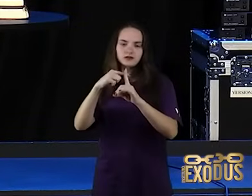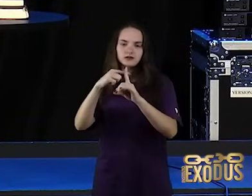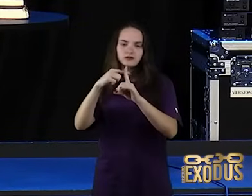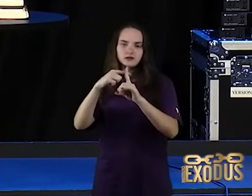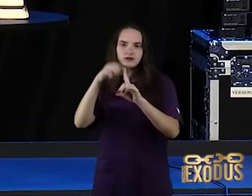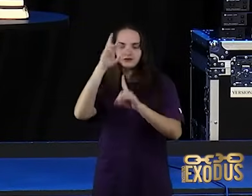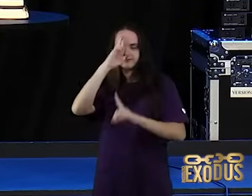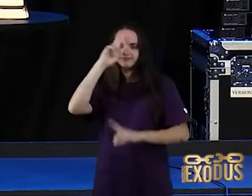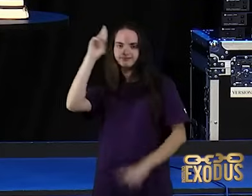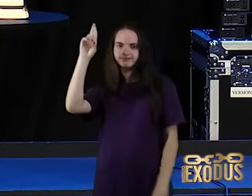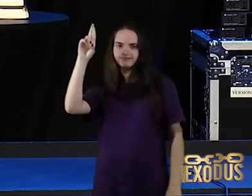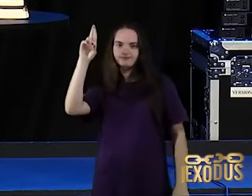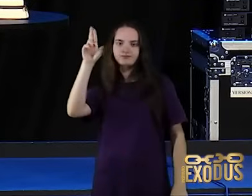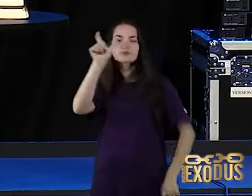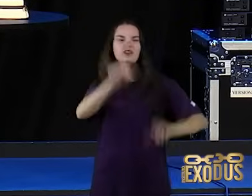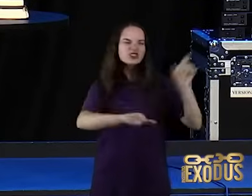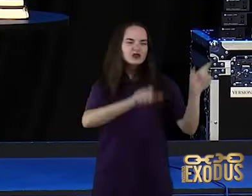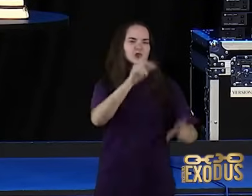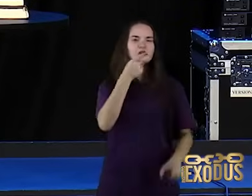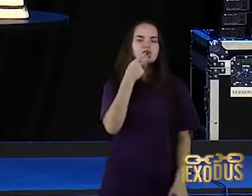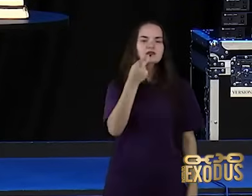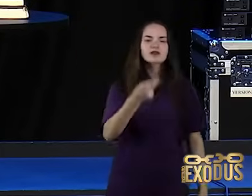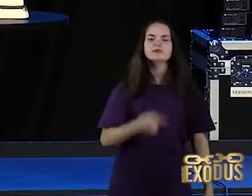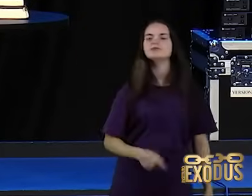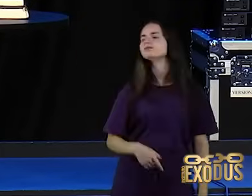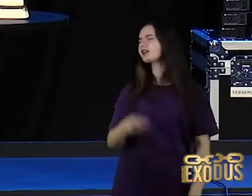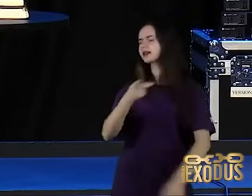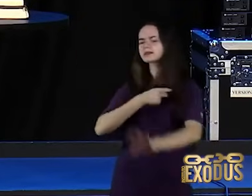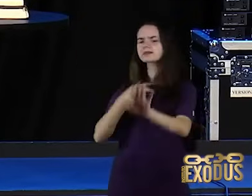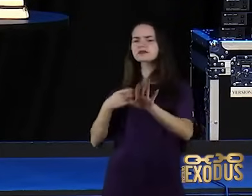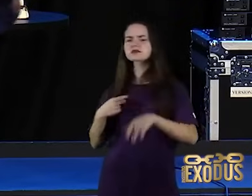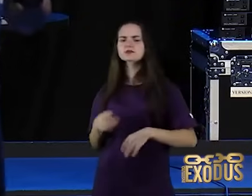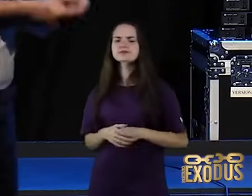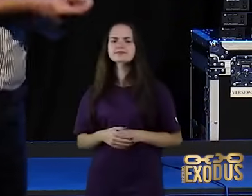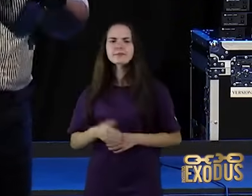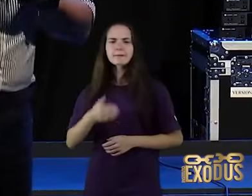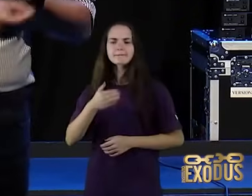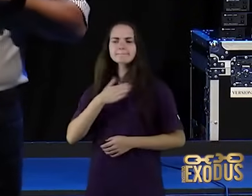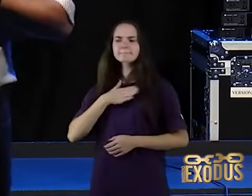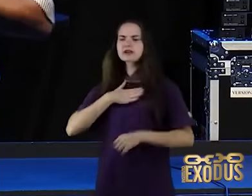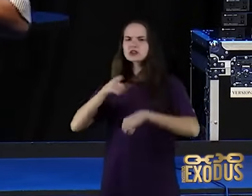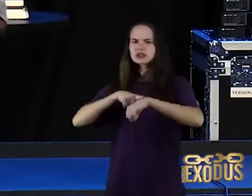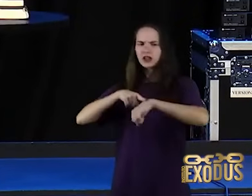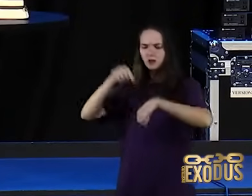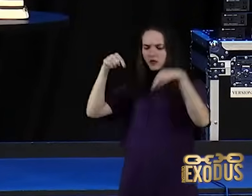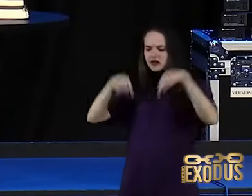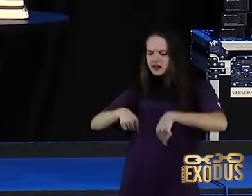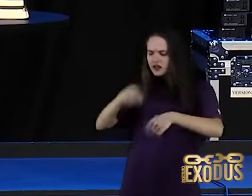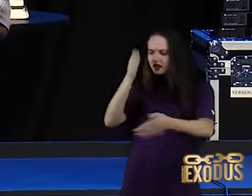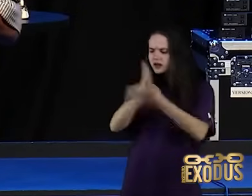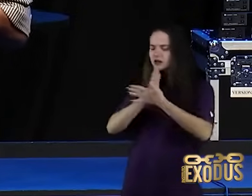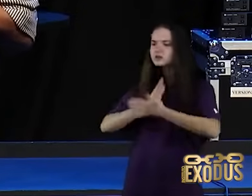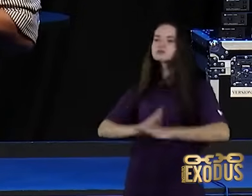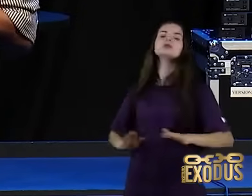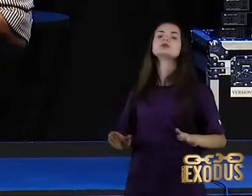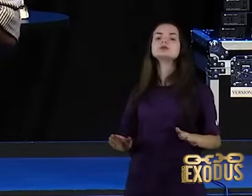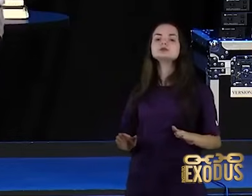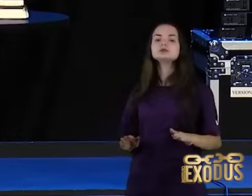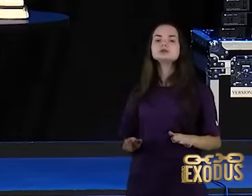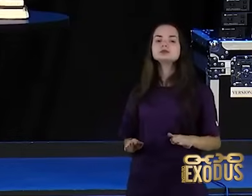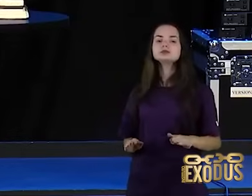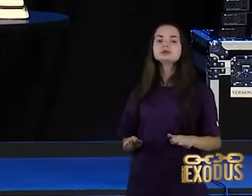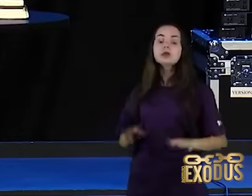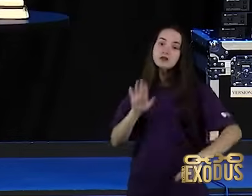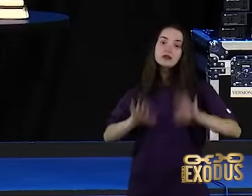pessoas que dizem assim pastor meu tempo aqui acabou podem ter sido